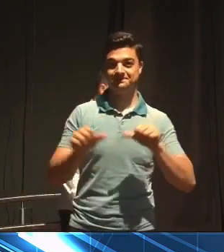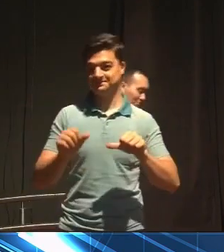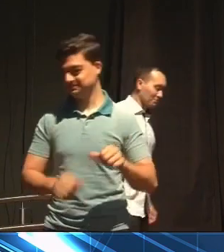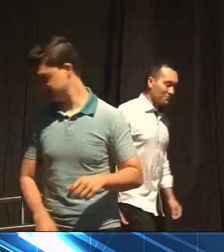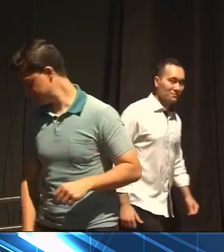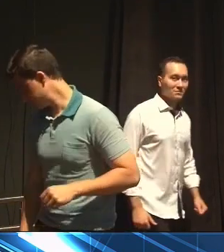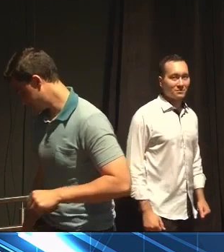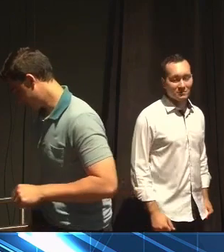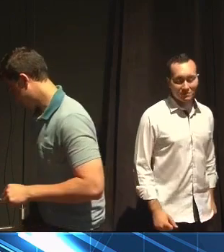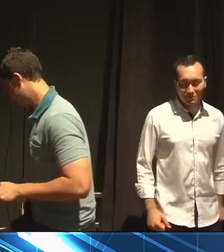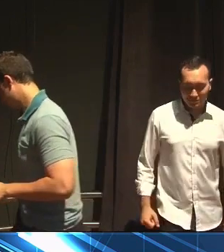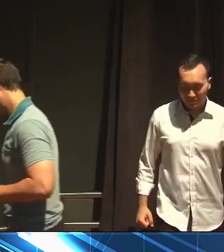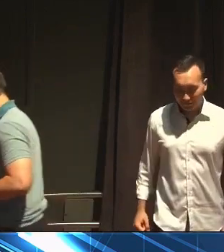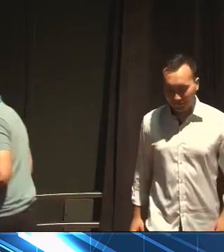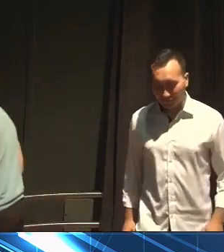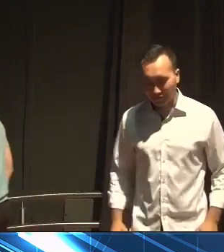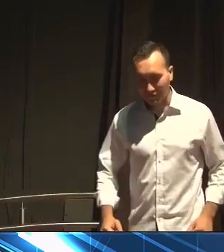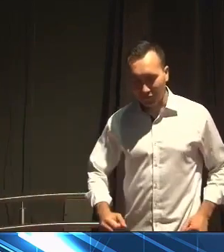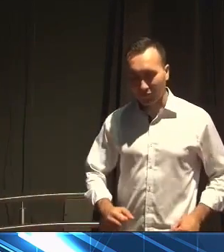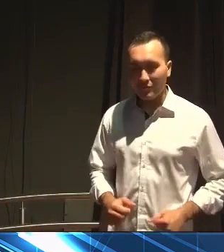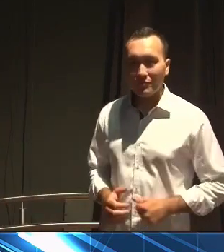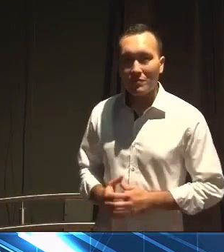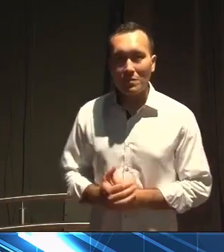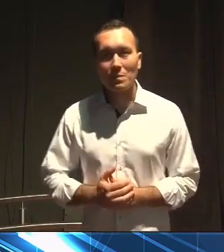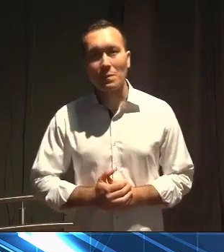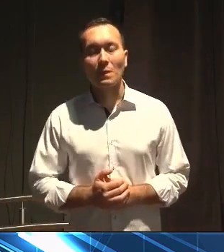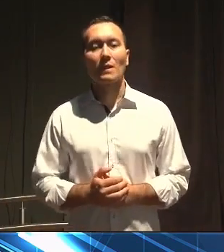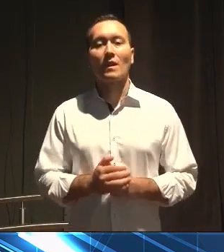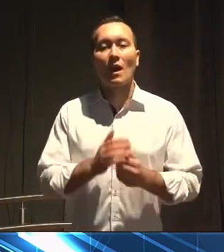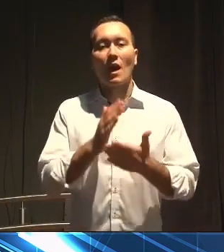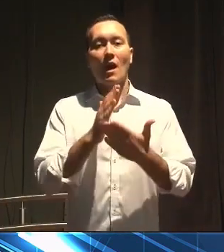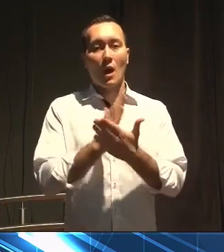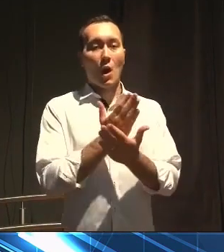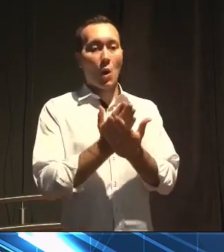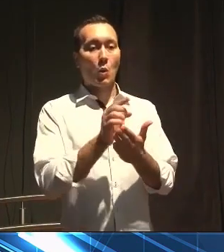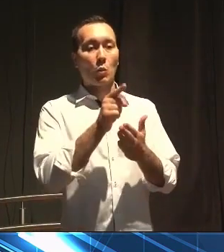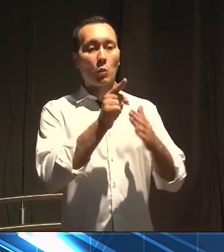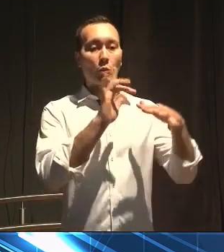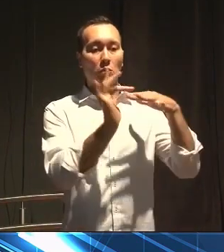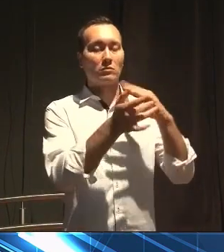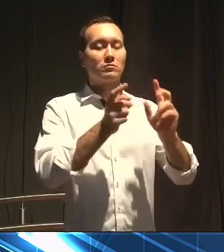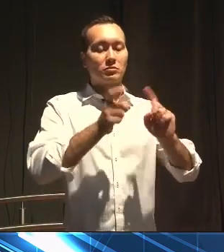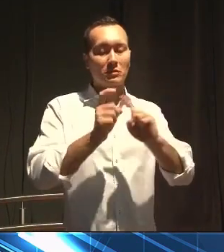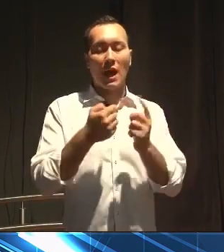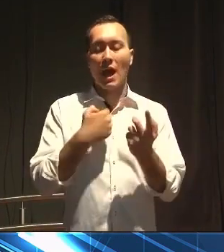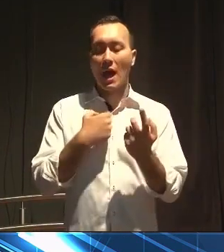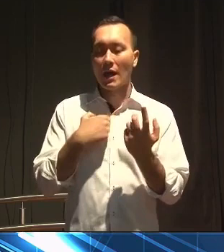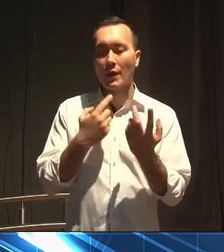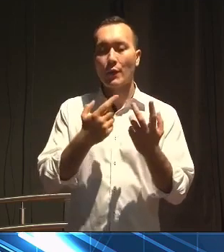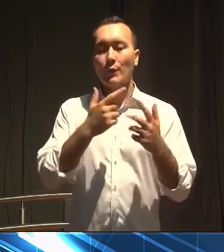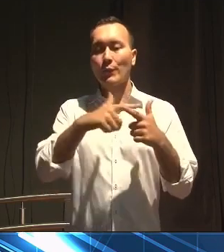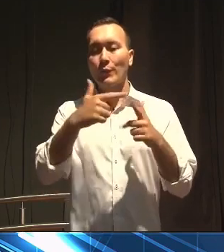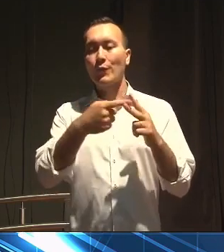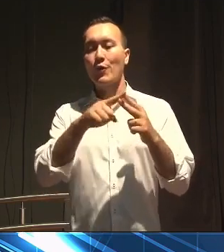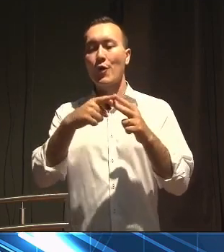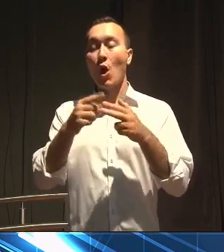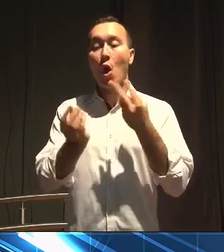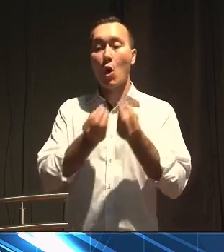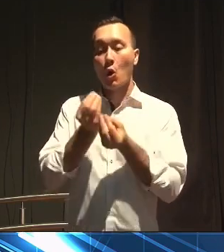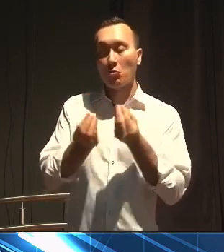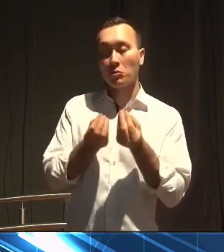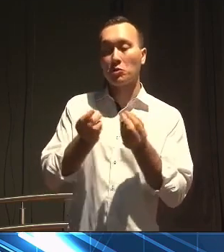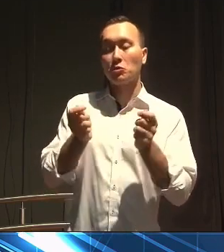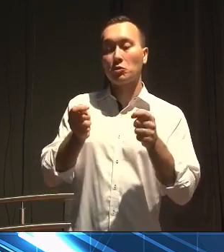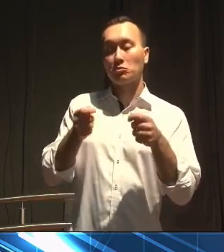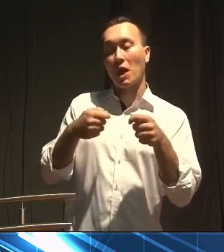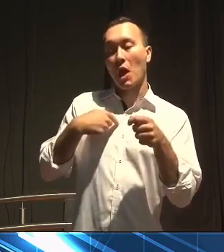fala: "Ah, eu tive esse problema também. Ah, eu fiz assim, assim, assado para resolver". Vocês têm noção do que isso transforma